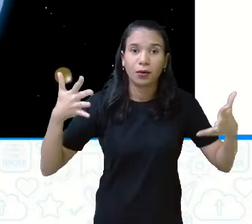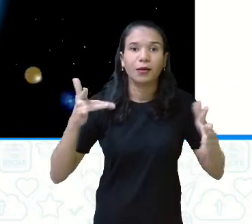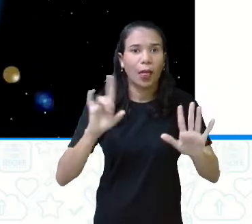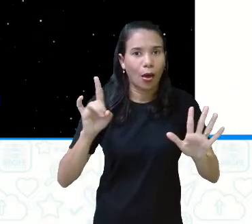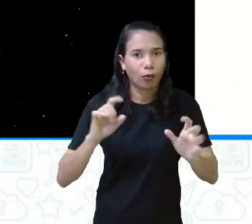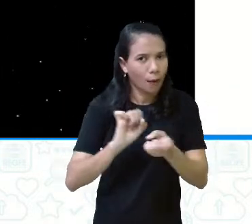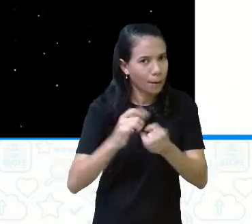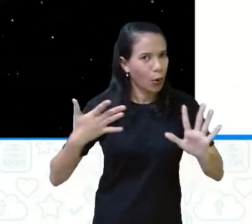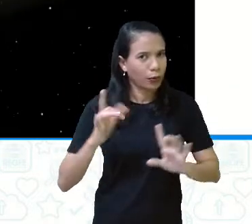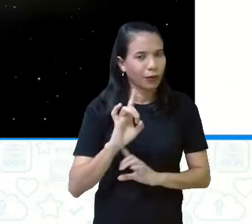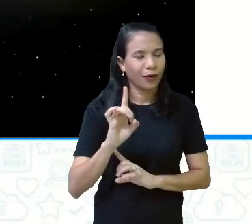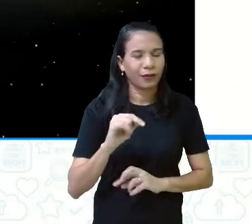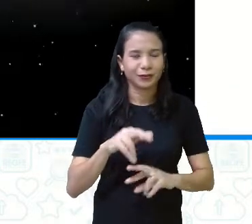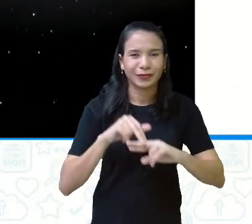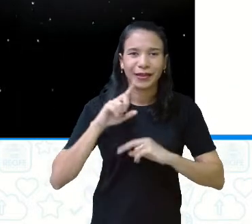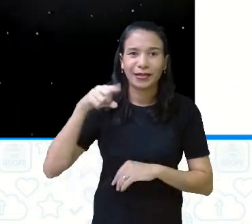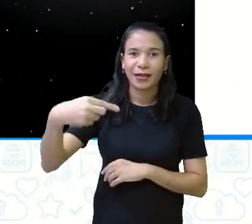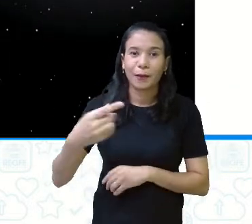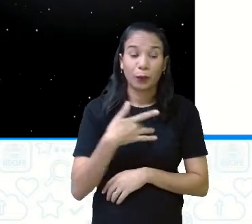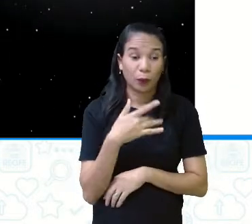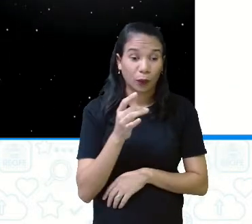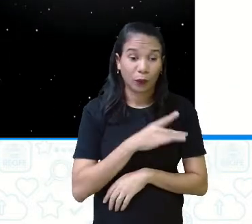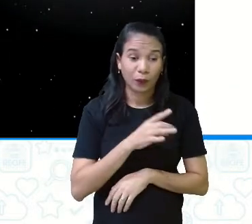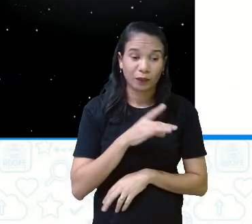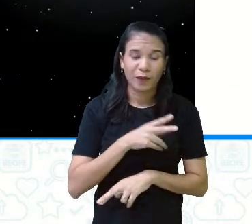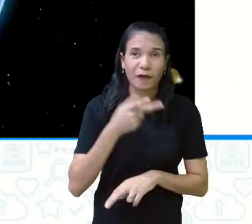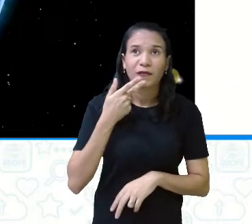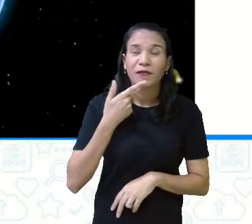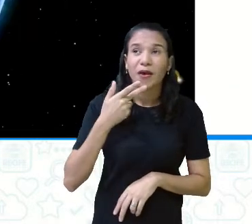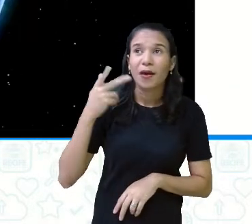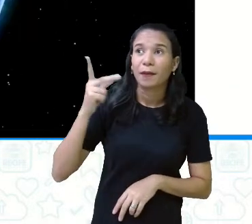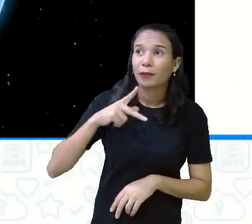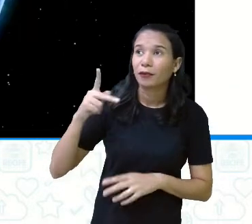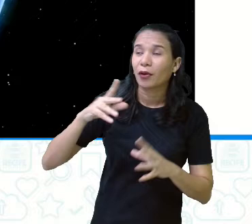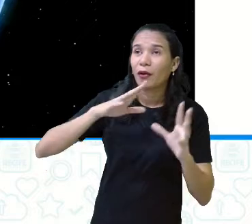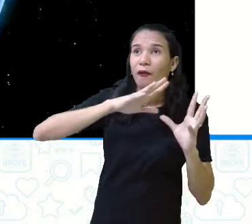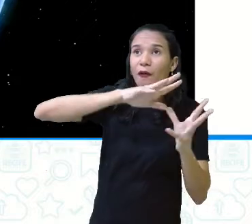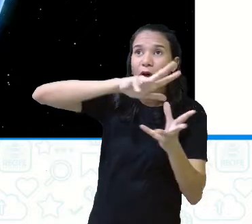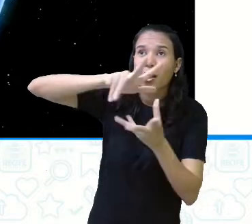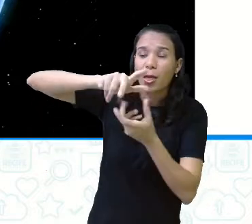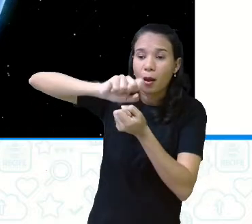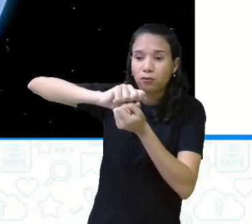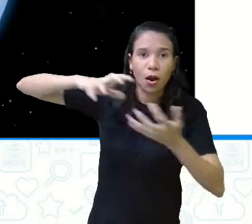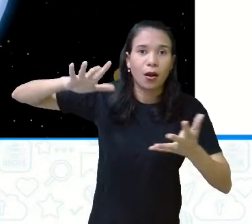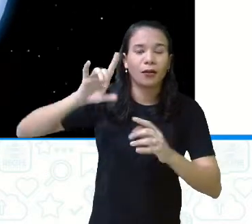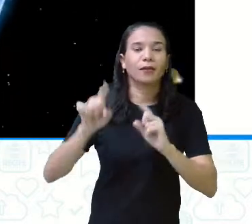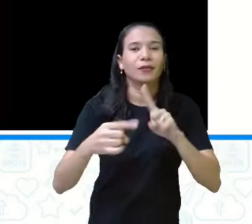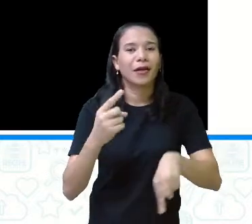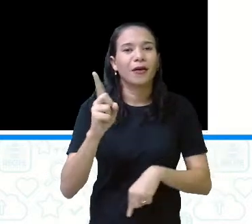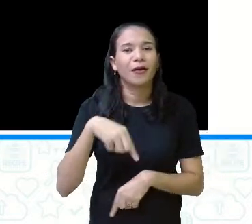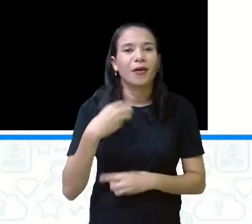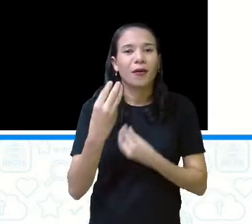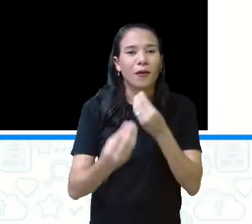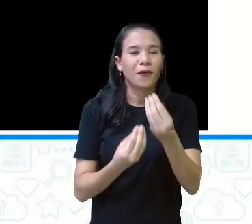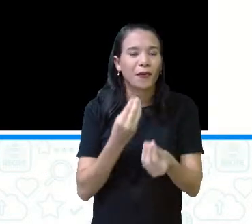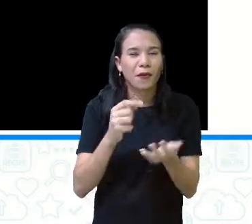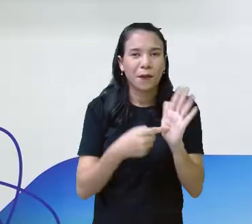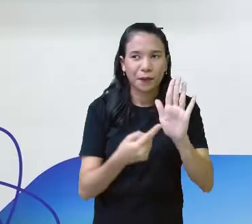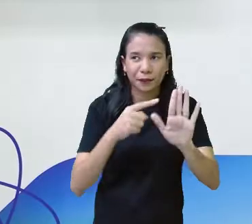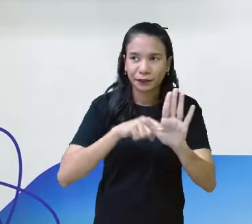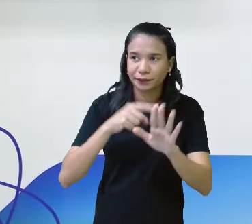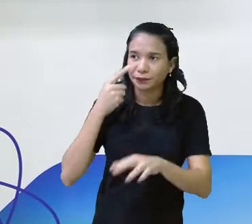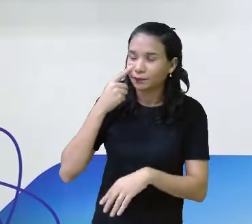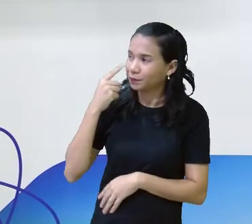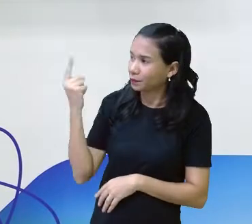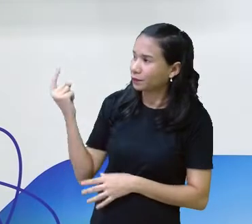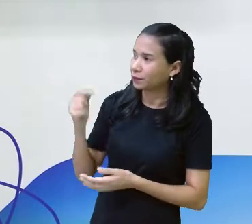não, se aperrei não, viu? Para depois não ficar atemorizado quase, meu Deus, a Terra vai explodir. Não é isso que eu estou dizendo, foi só uma simbologia. Olha